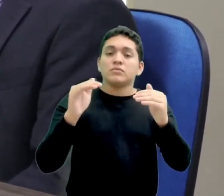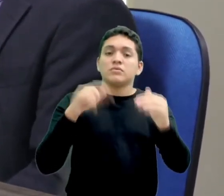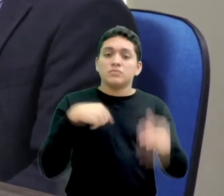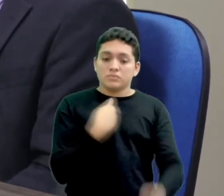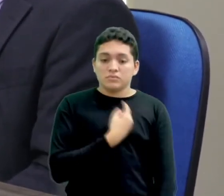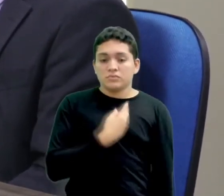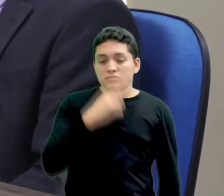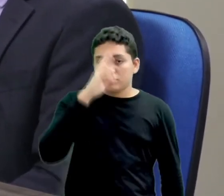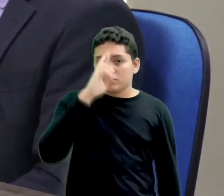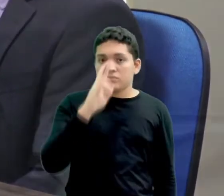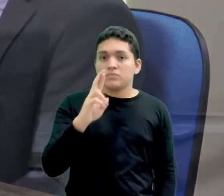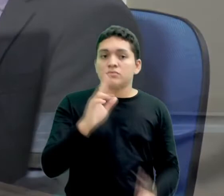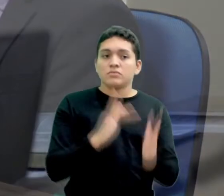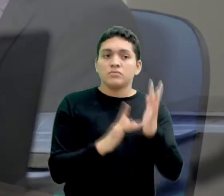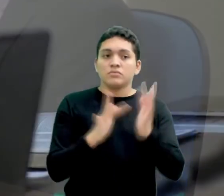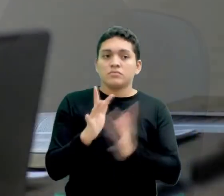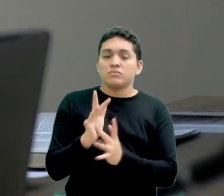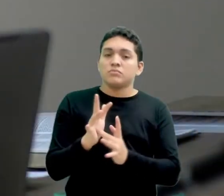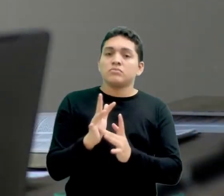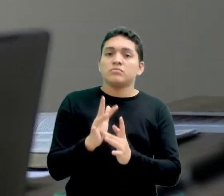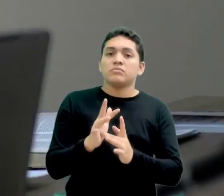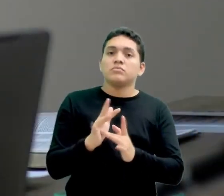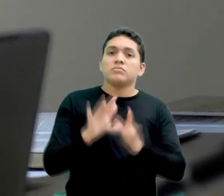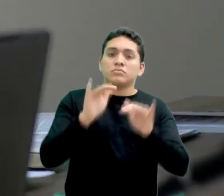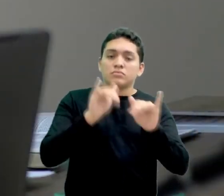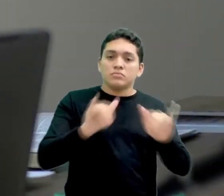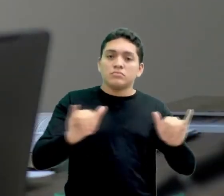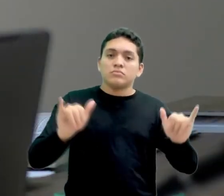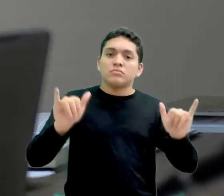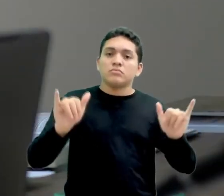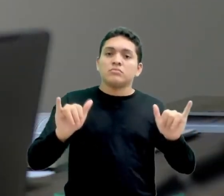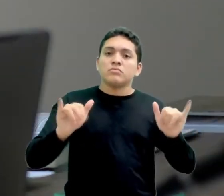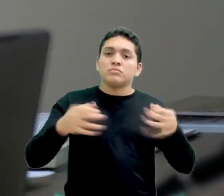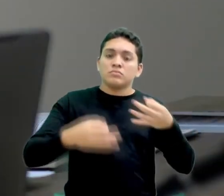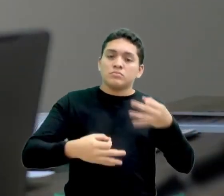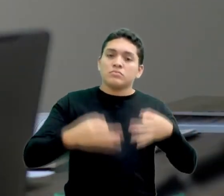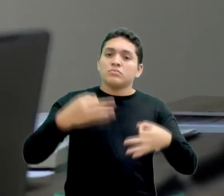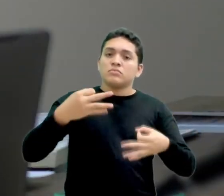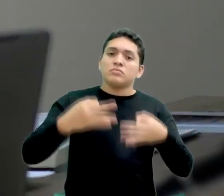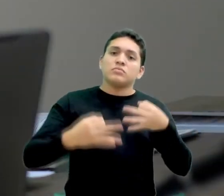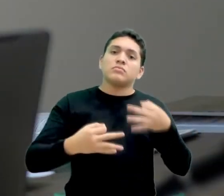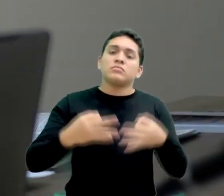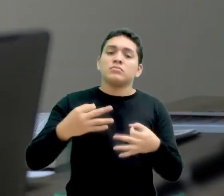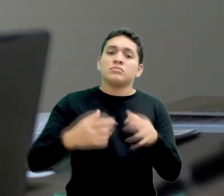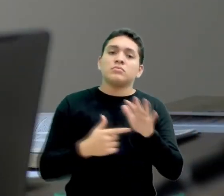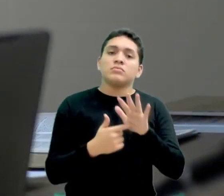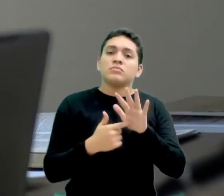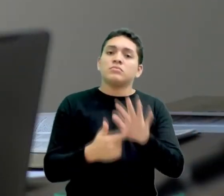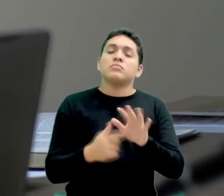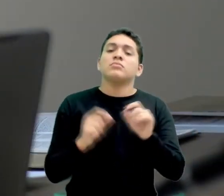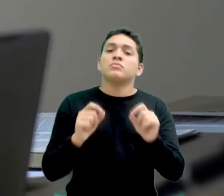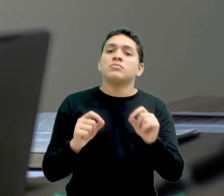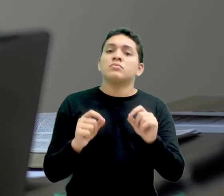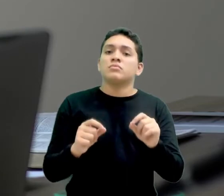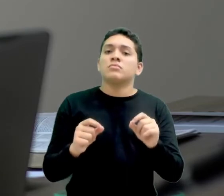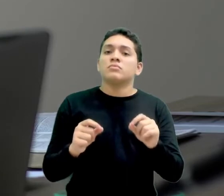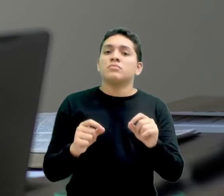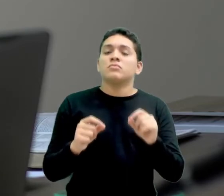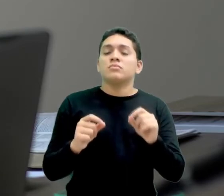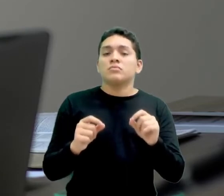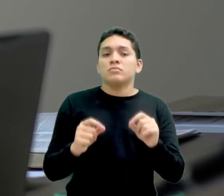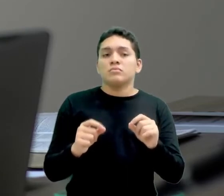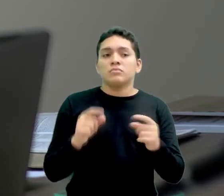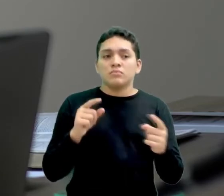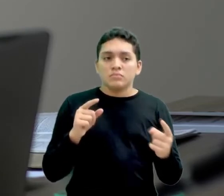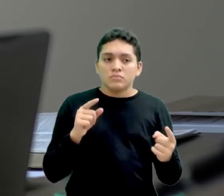Isso. Aí o Senhor Jesus ele está falando, né, justamente isso, mostrando uma alternativa que